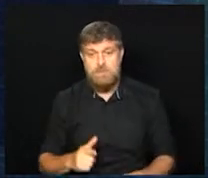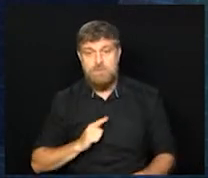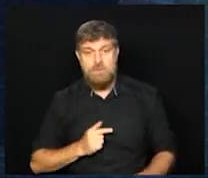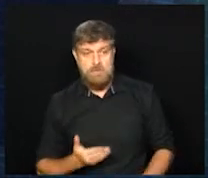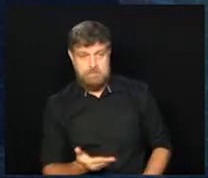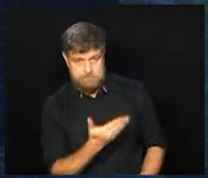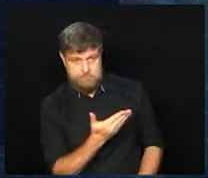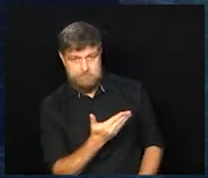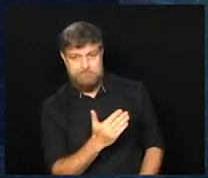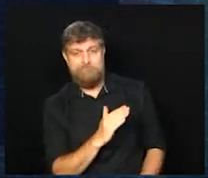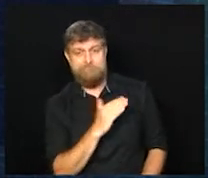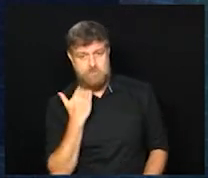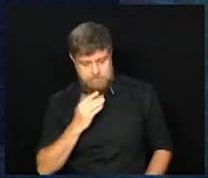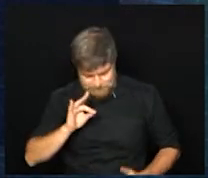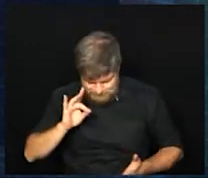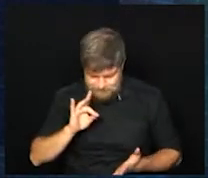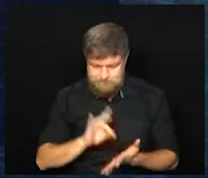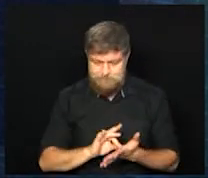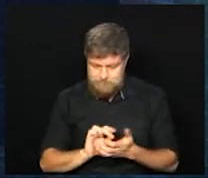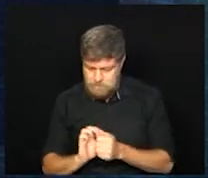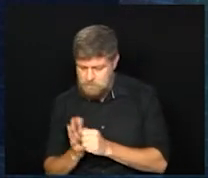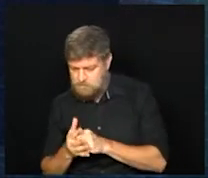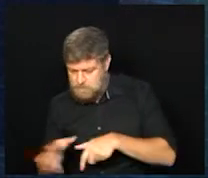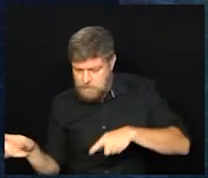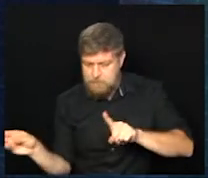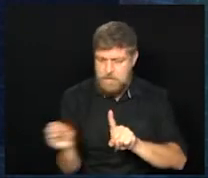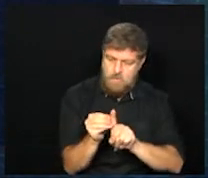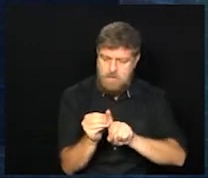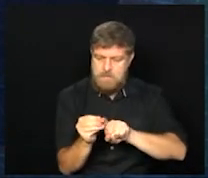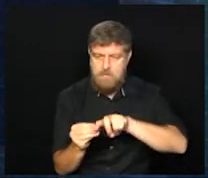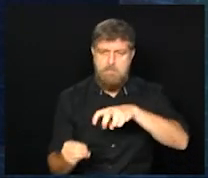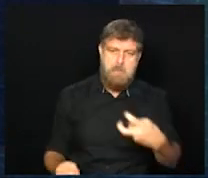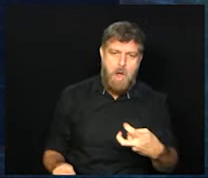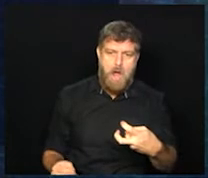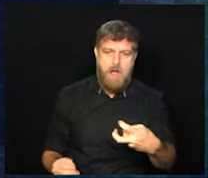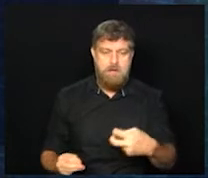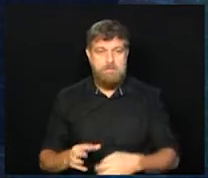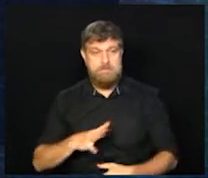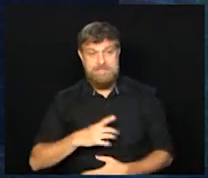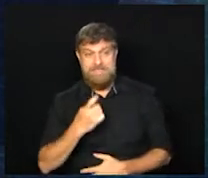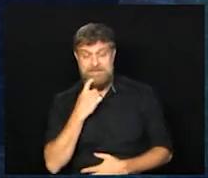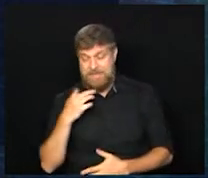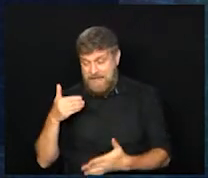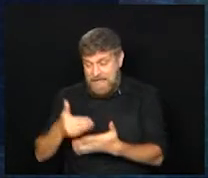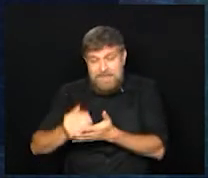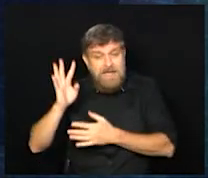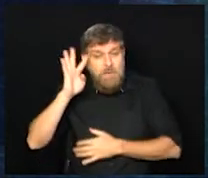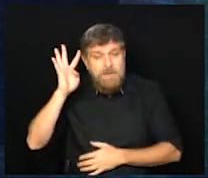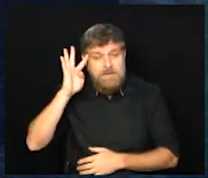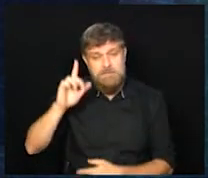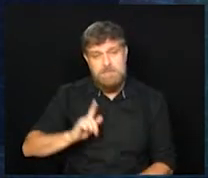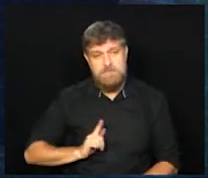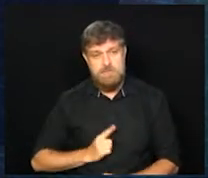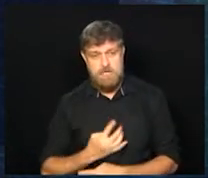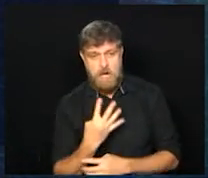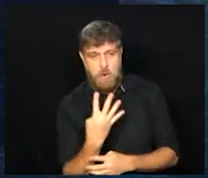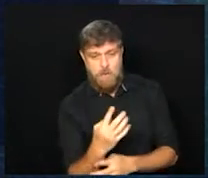10.654 mortes confirmadas pela Covid-19. Campinas, até esta quarta-feira, tinha